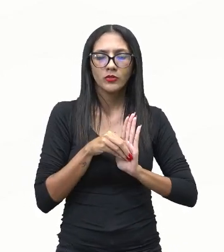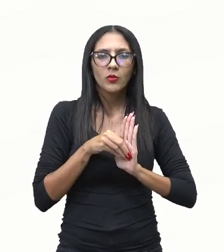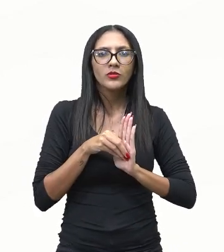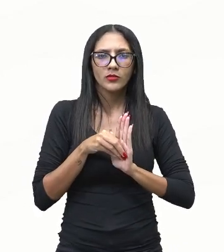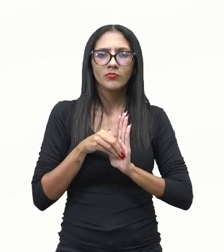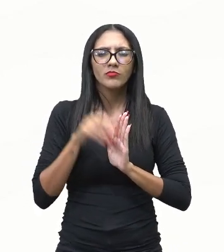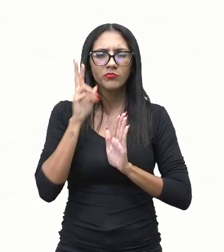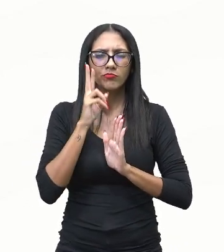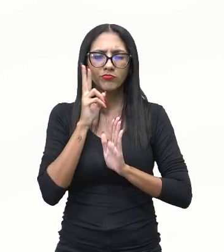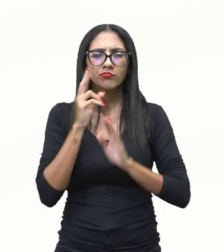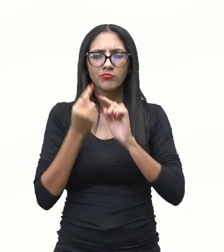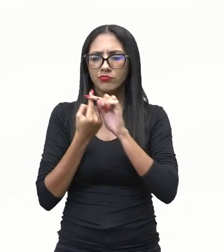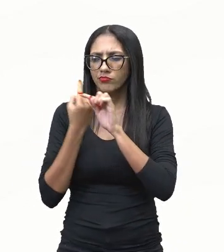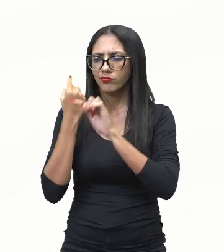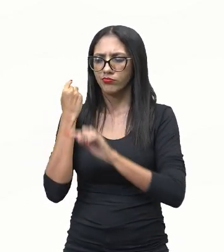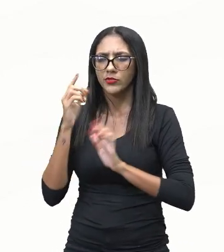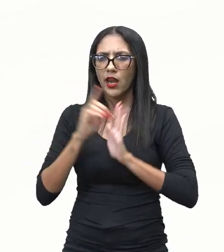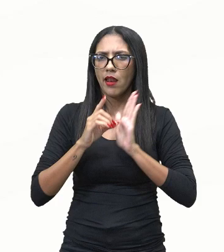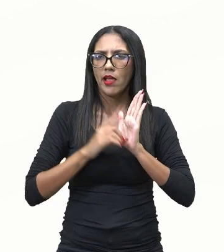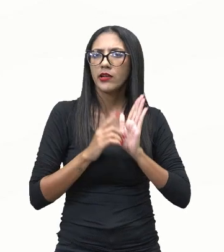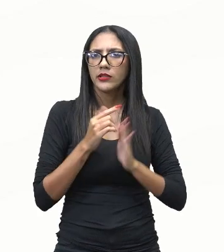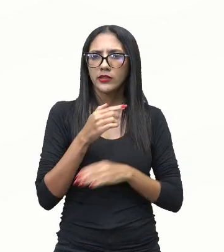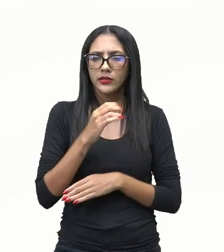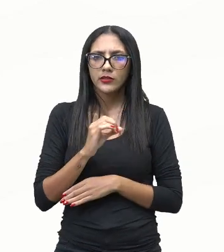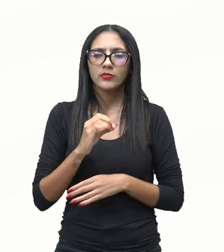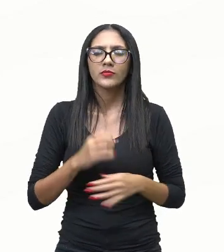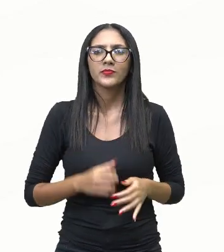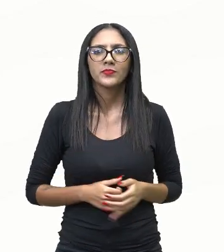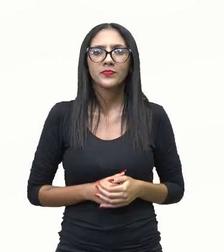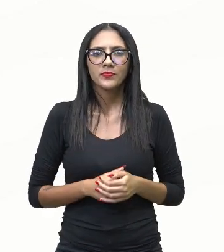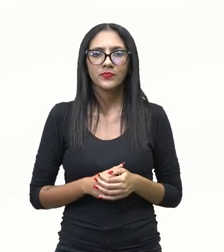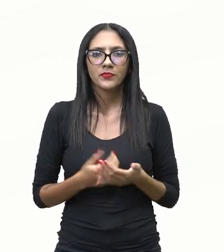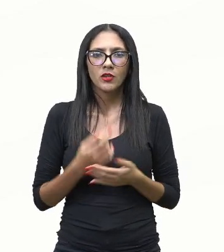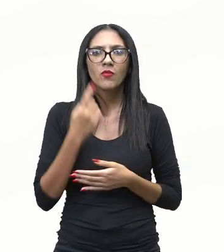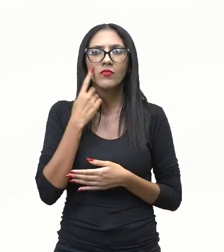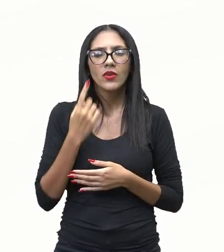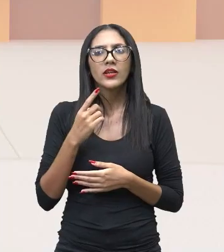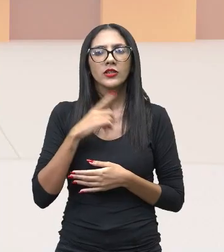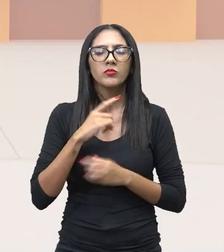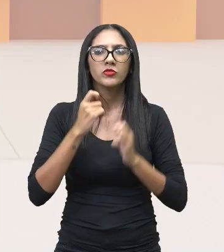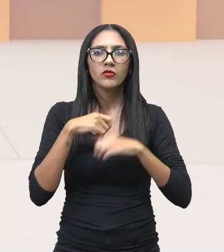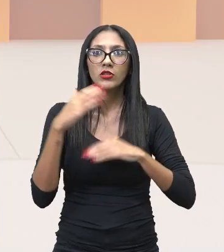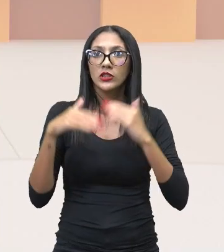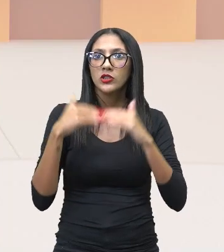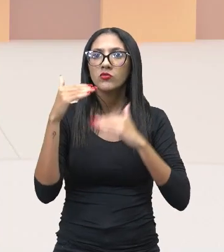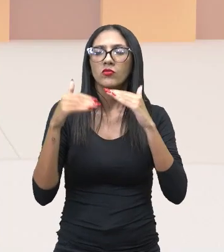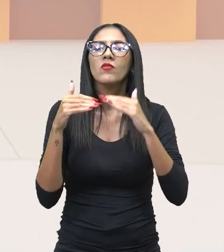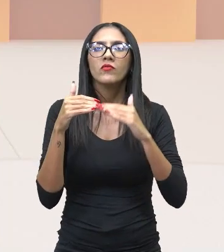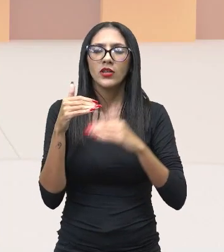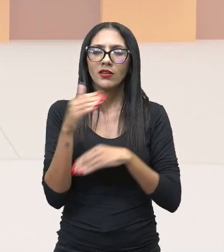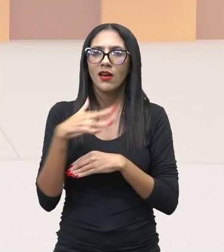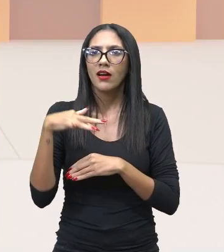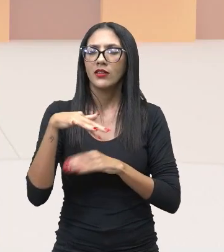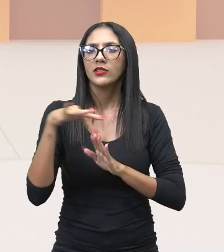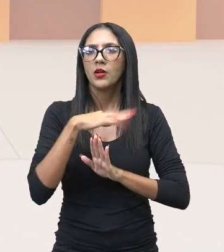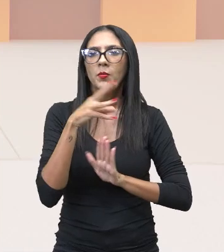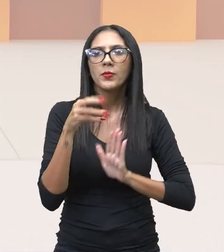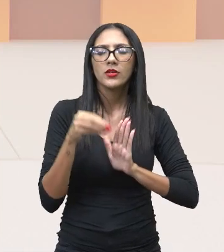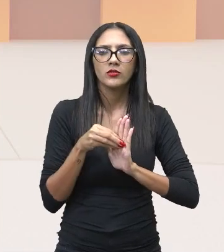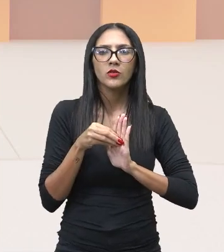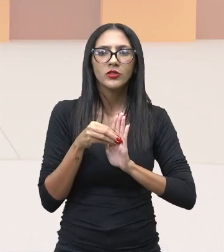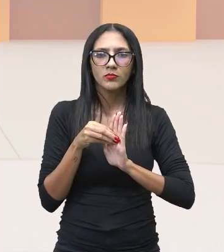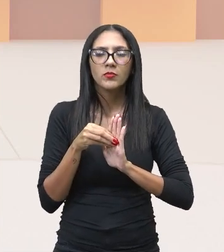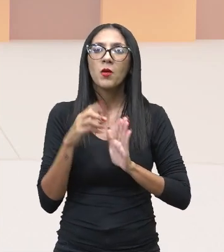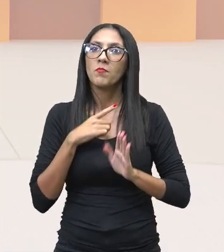década de 70, né, justamente para, que a gente vê aqui, né, desenvolver a região amazônica de uma maneira que seja o quê?